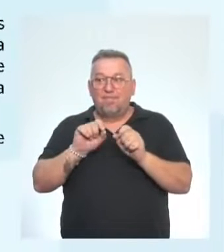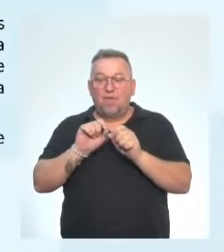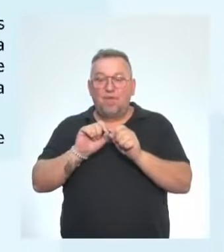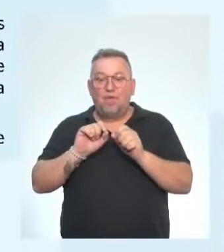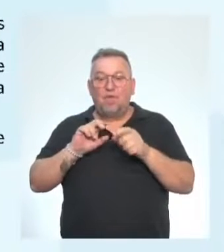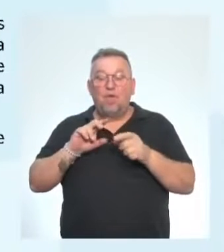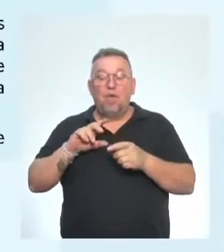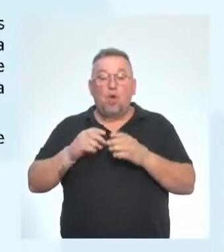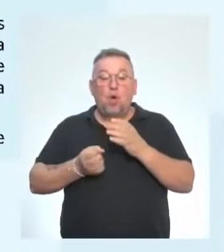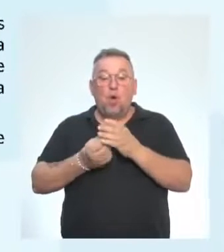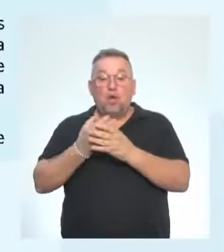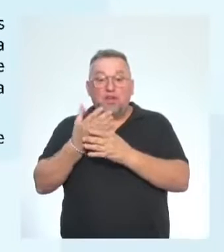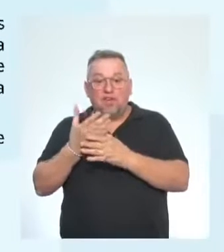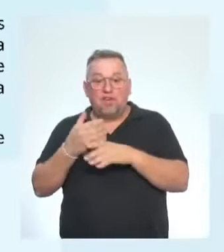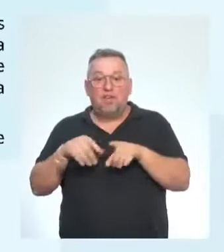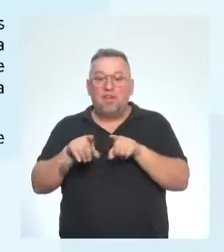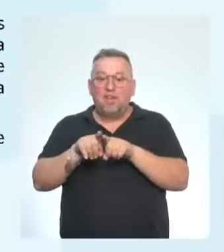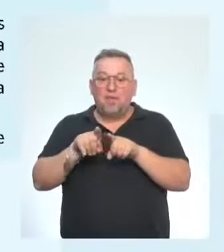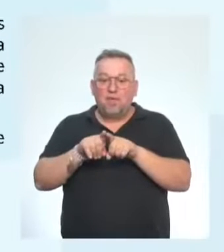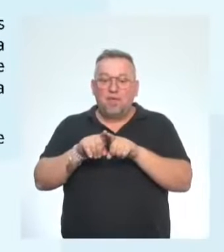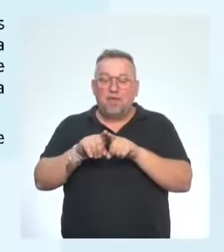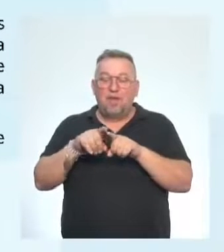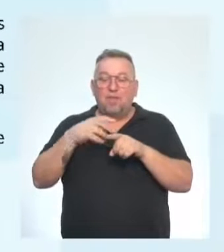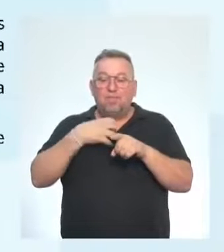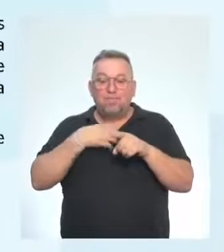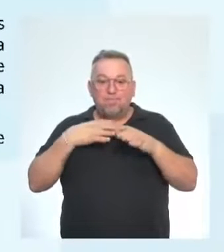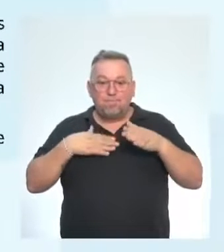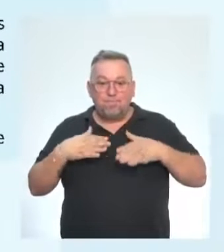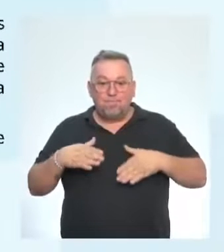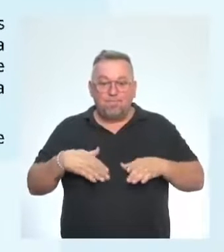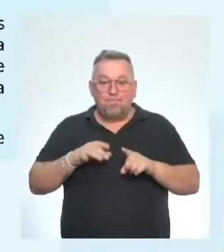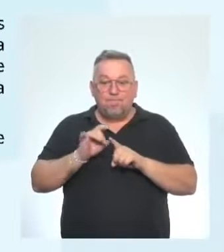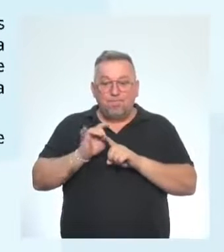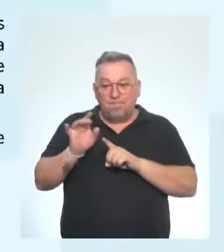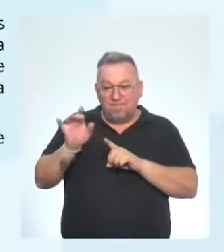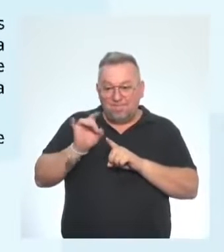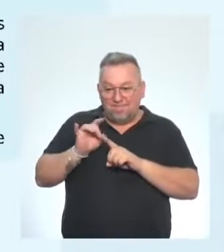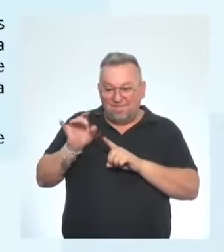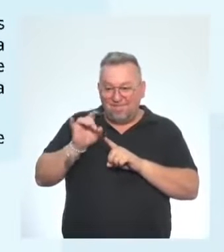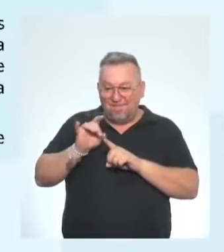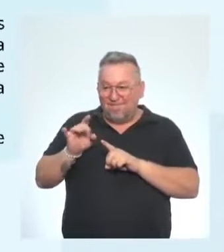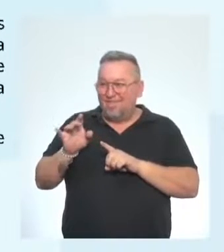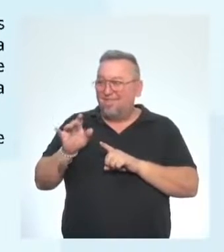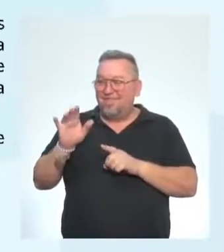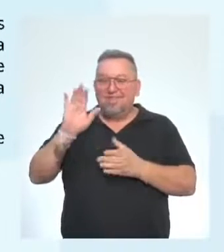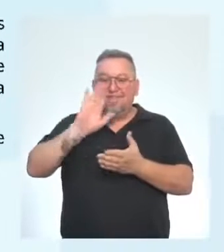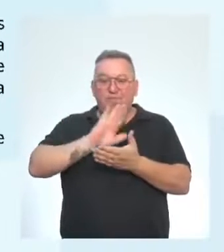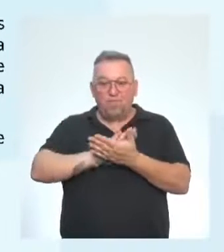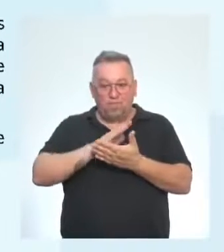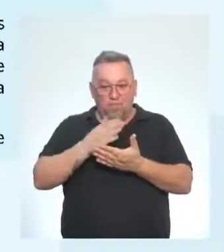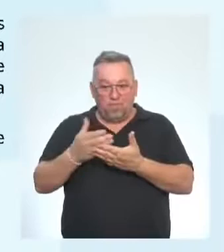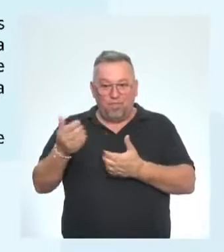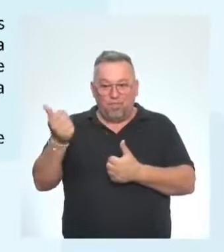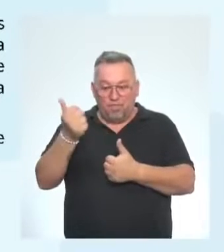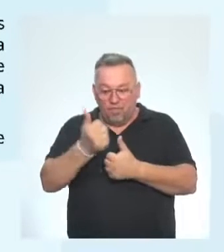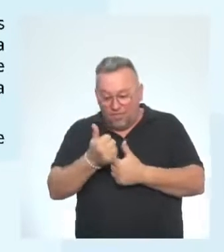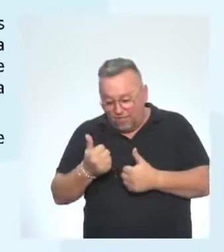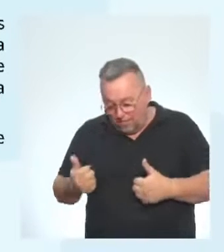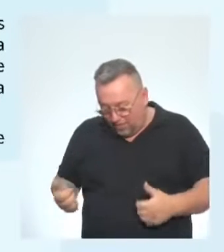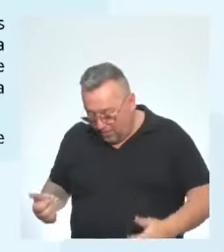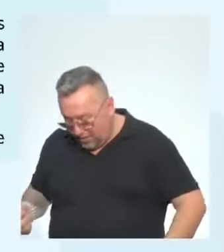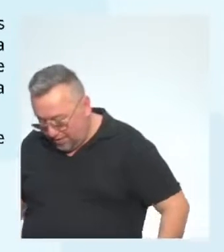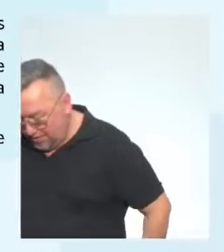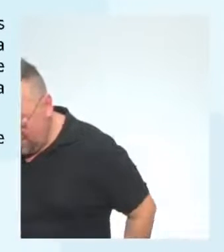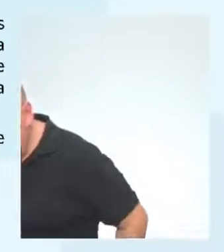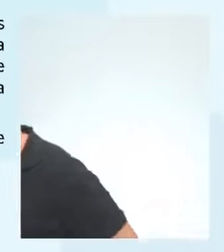quer dizer origem. Então, é a formação do espermatozoide, tá bom? Então, isso vai acontecer no homem. Então, ele vai ser importante tanto